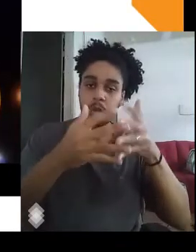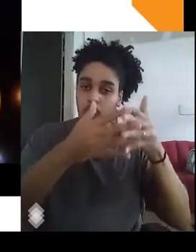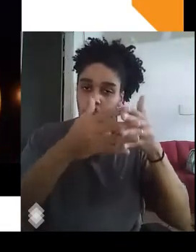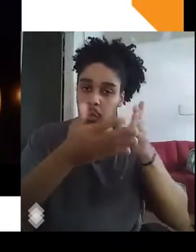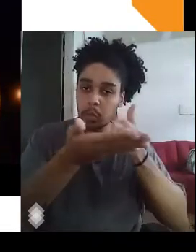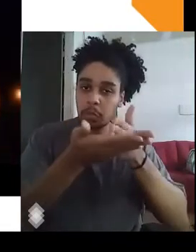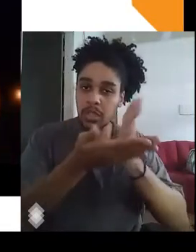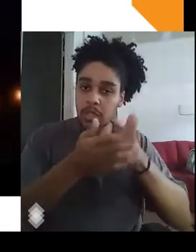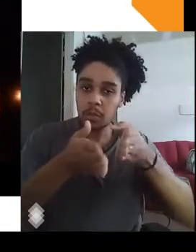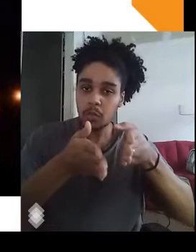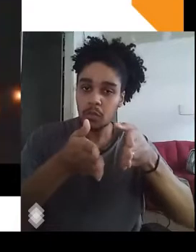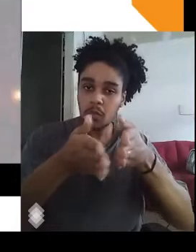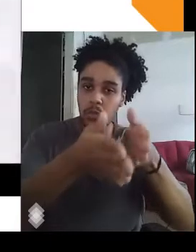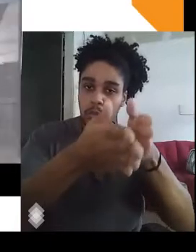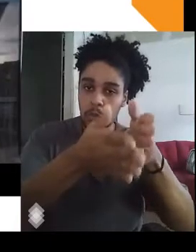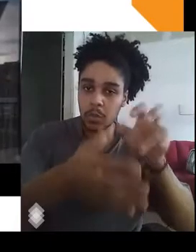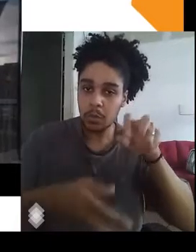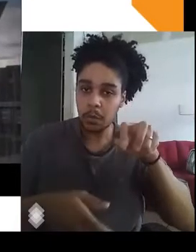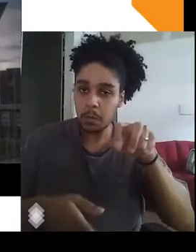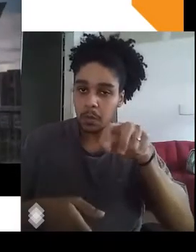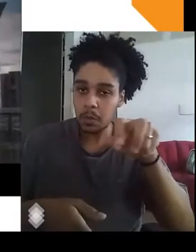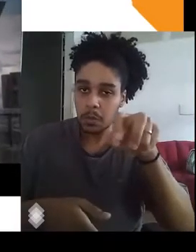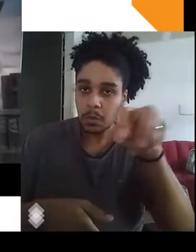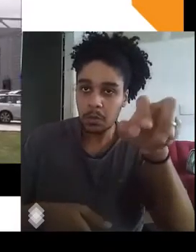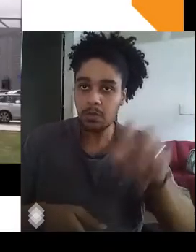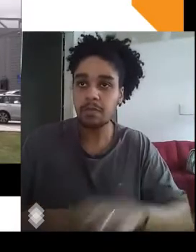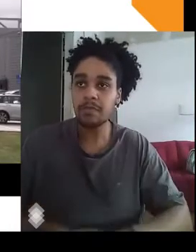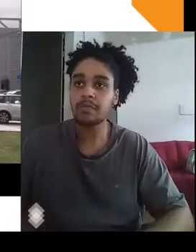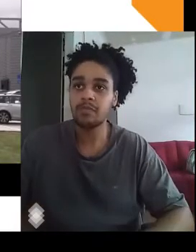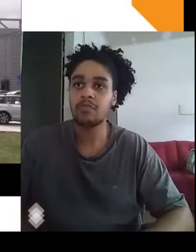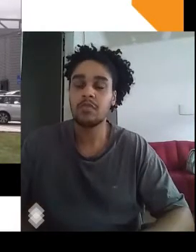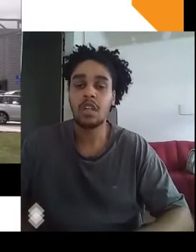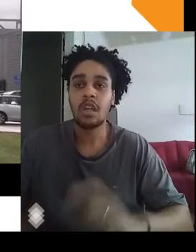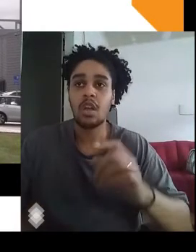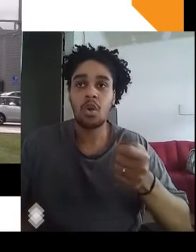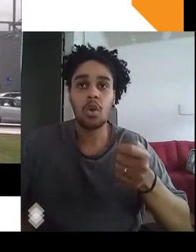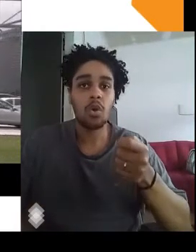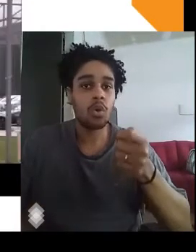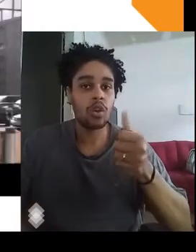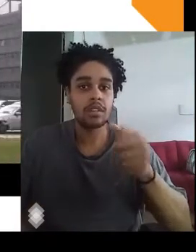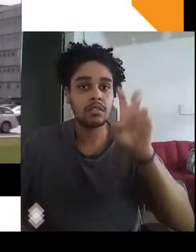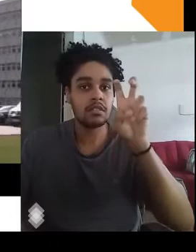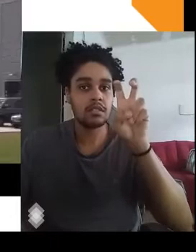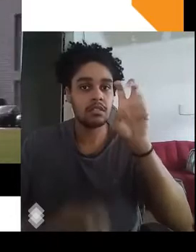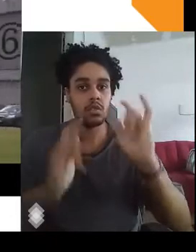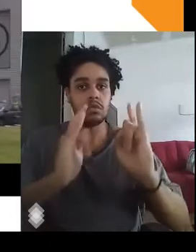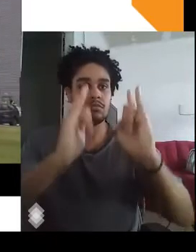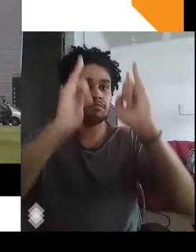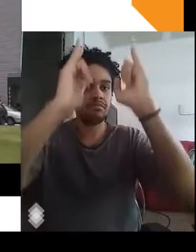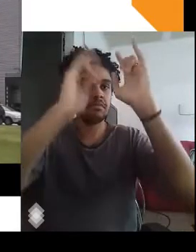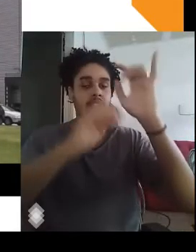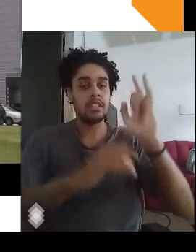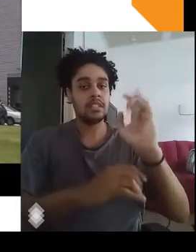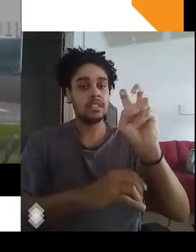de um avião grande, não estamos brincando, hein? Essa aqui é a cauda do avião. Ela sozinha é quase do tamanho desse prédio de 5 andares, olha só. E o